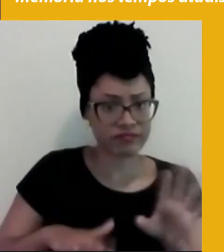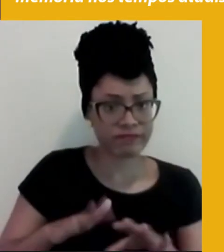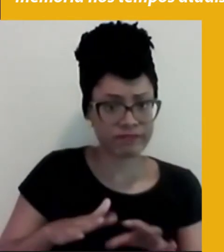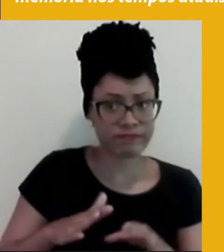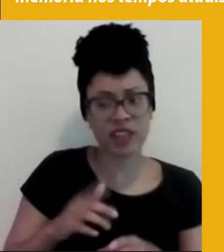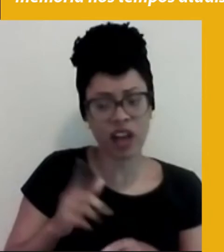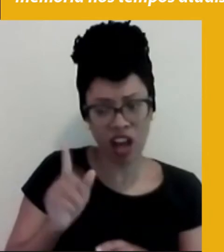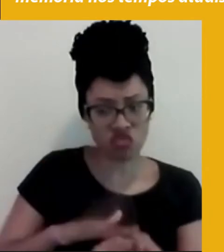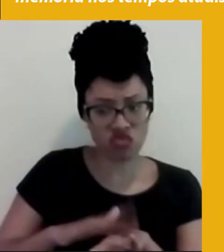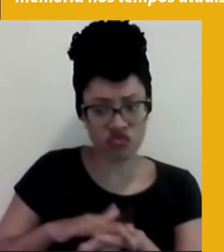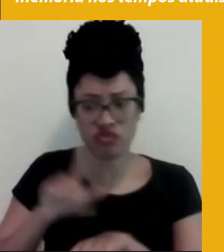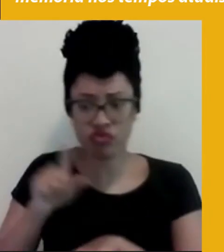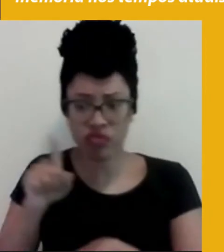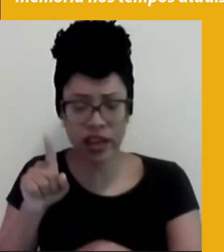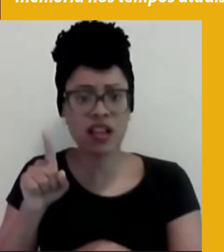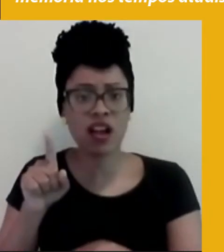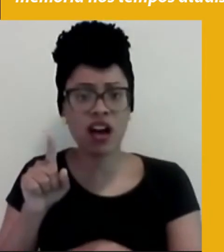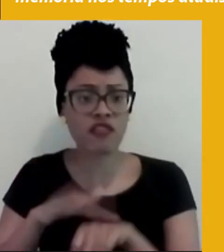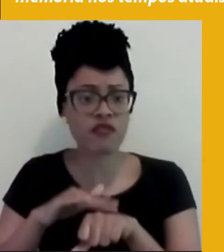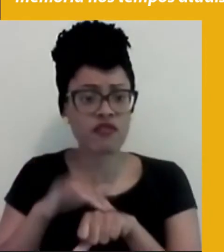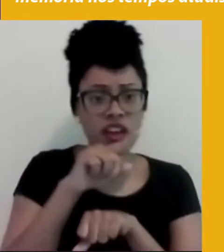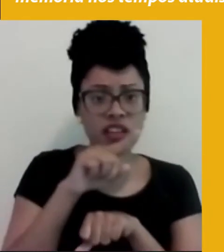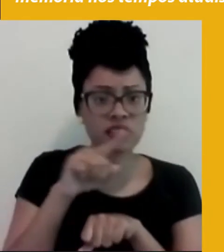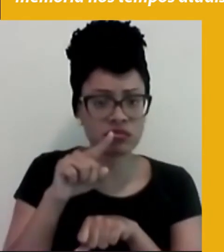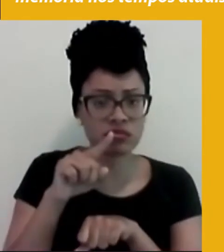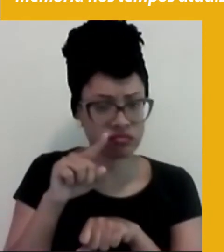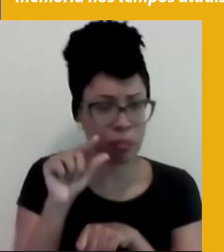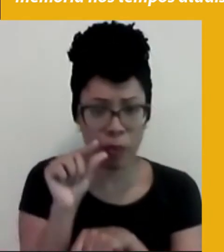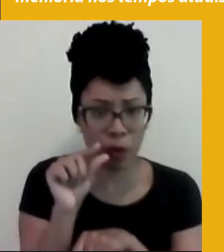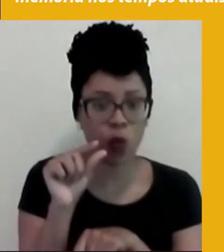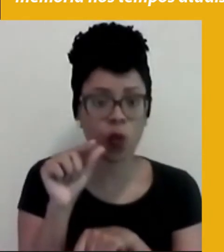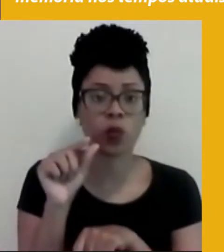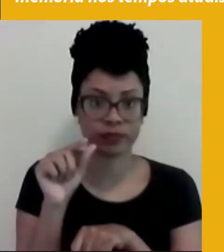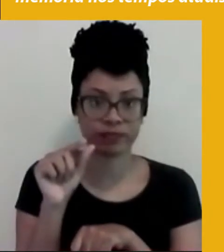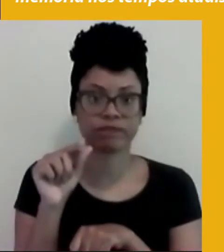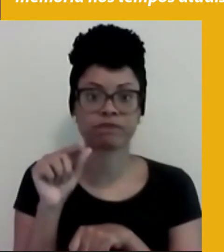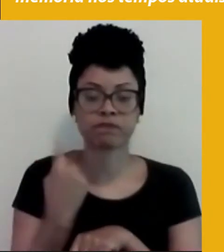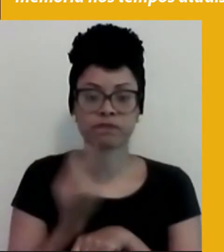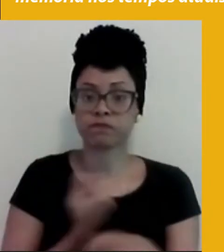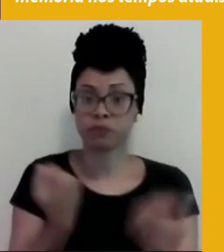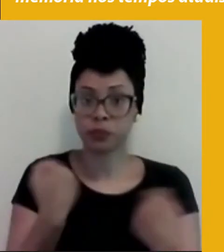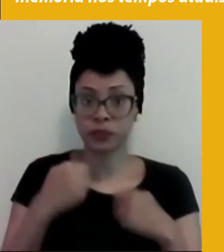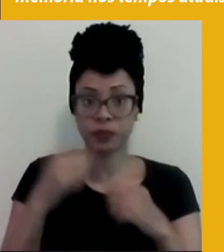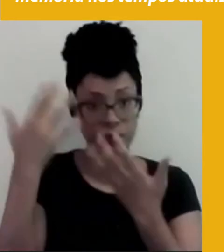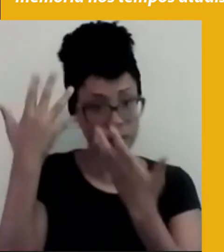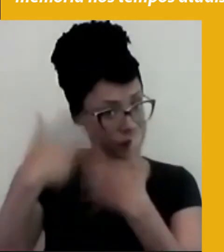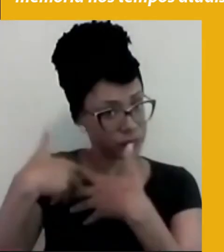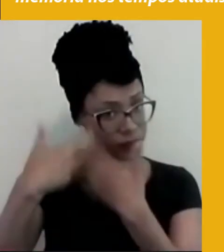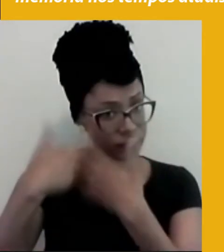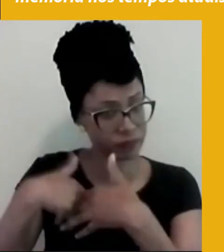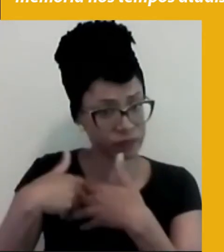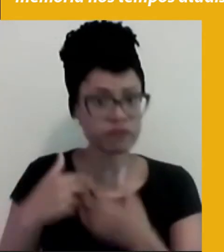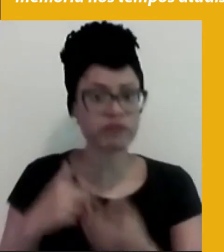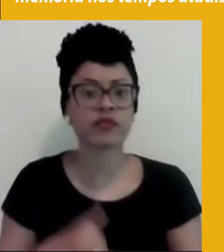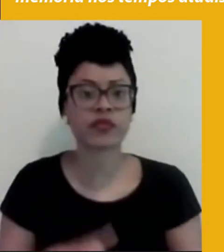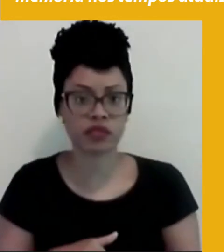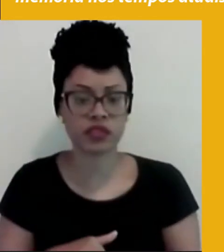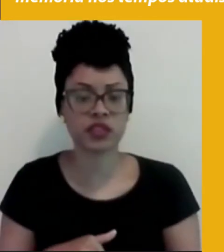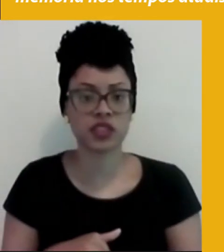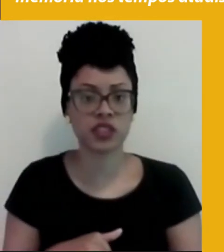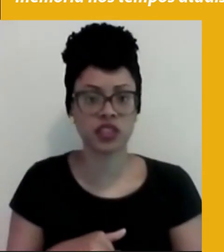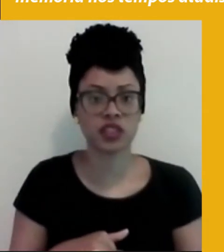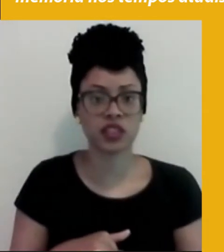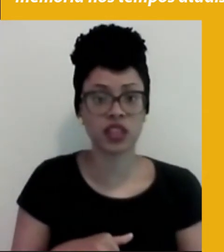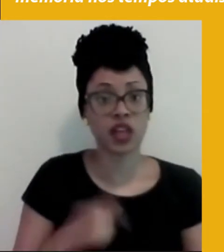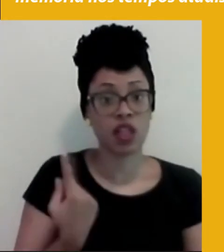Contra a parede. E se a gente for olhar a questão posta pelos ameríndios, é a questão da cosmovisão. Qual